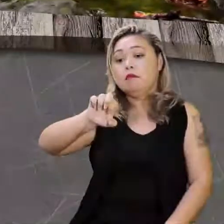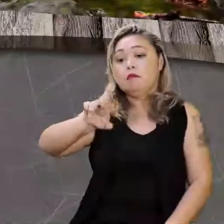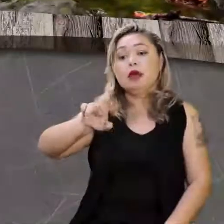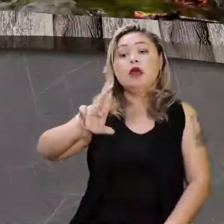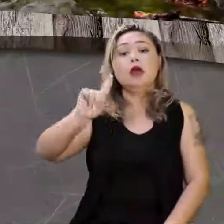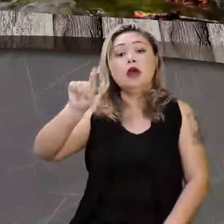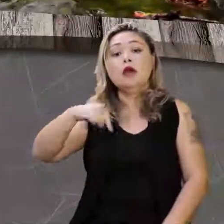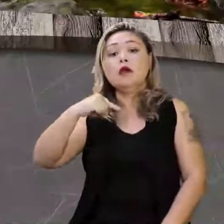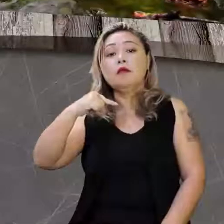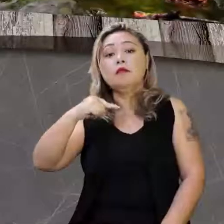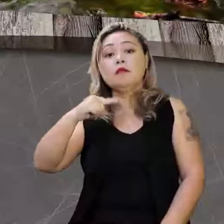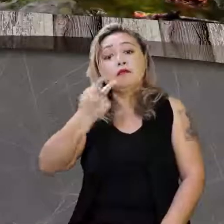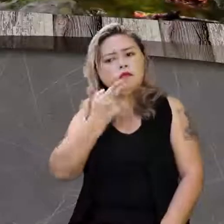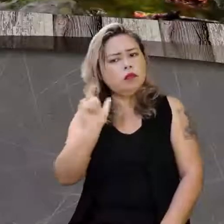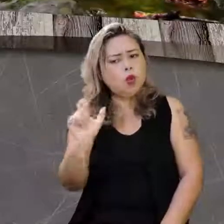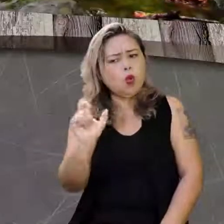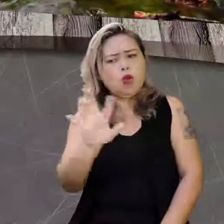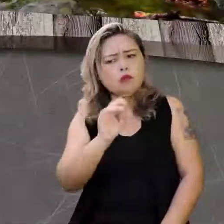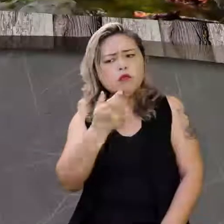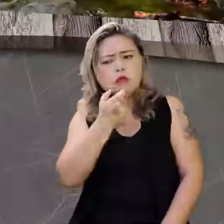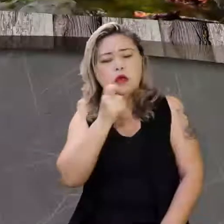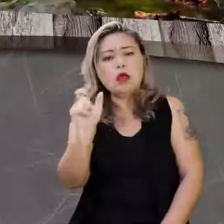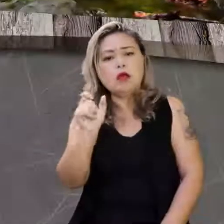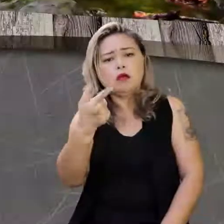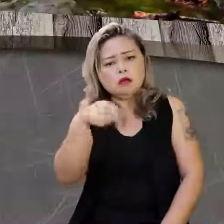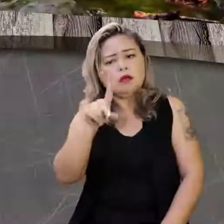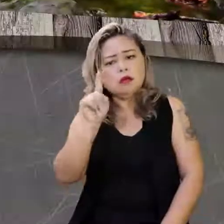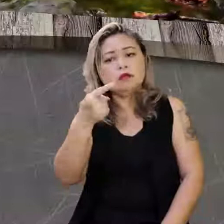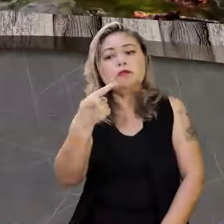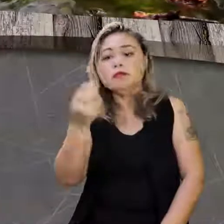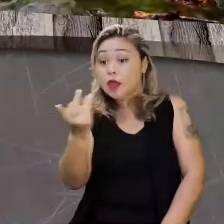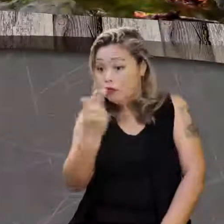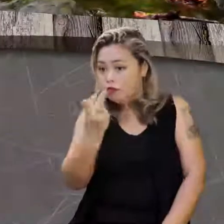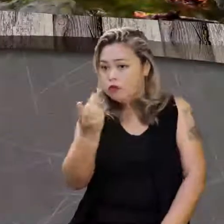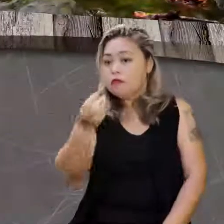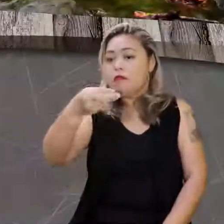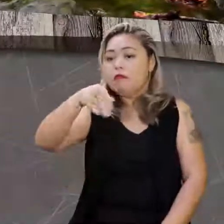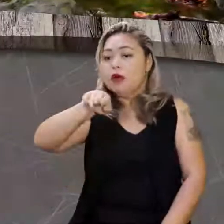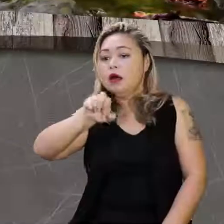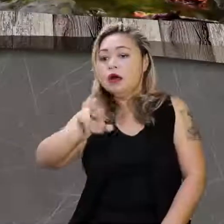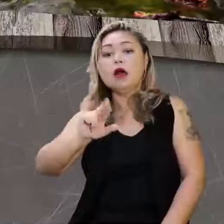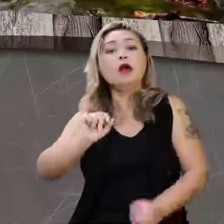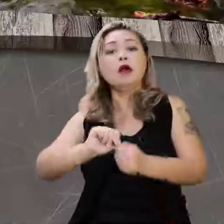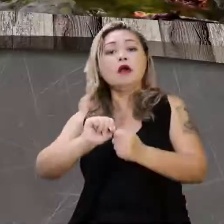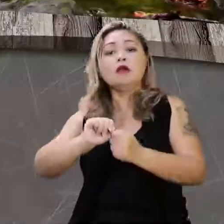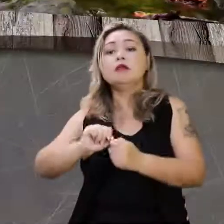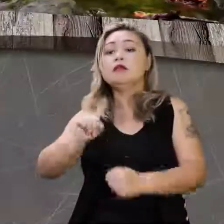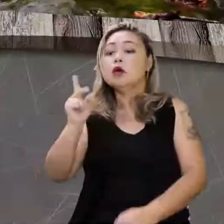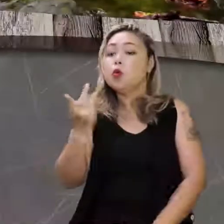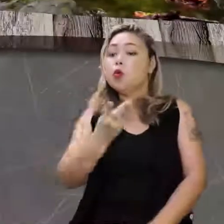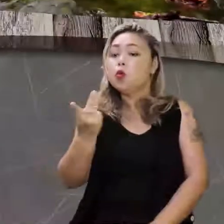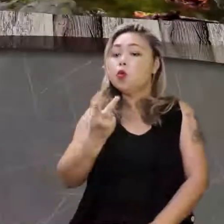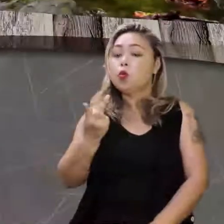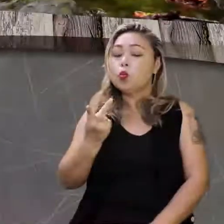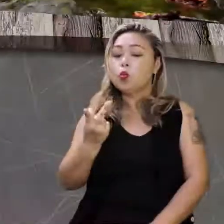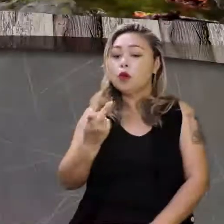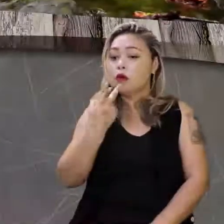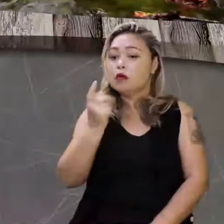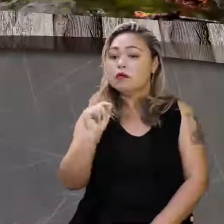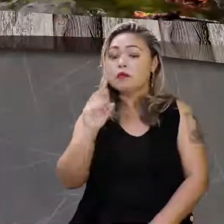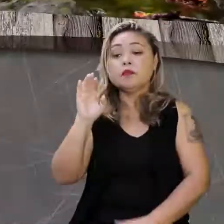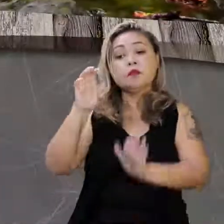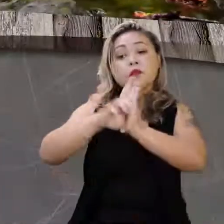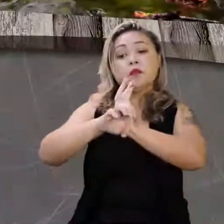Doddsbenzan, não sei pronunciar o nome dele bem, mas é o parceiro do Mayer, em que Ernst Mayr, eles falam